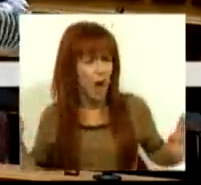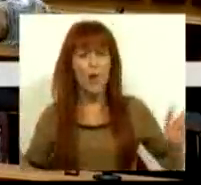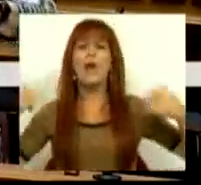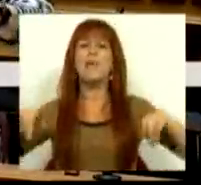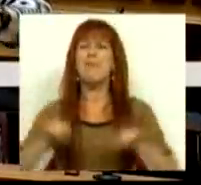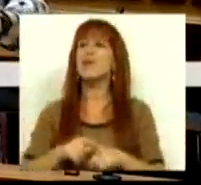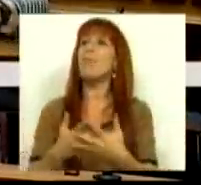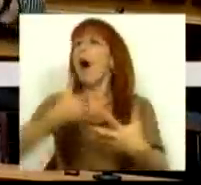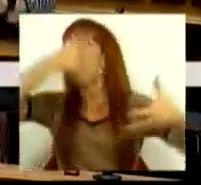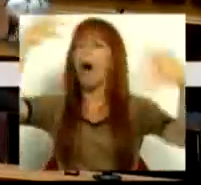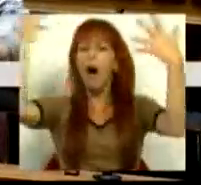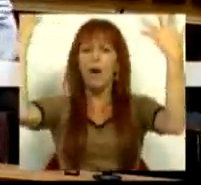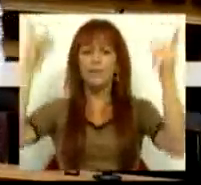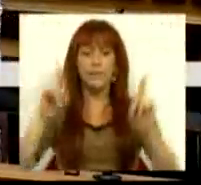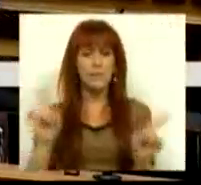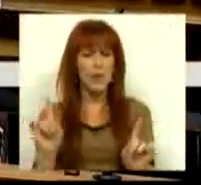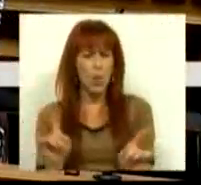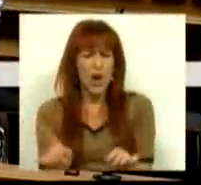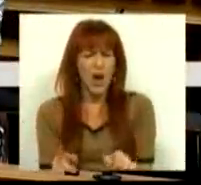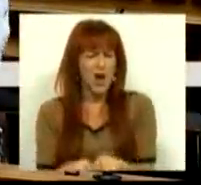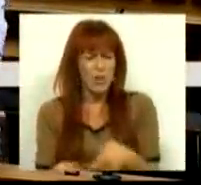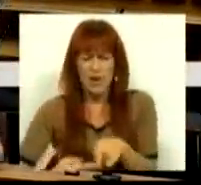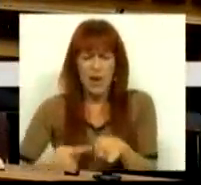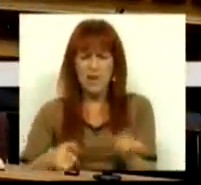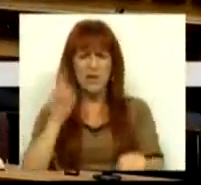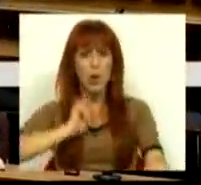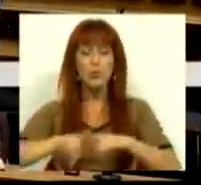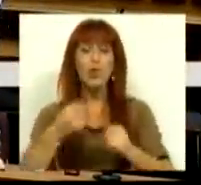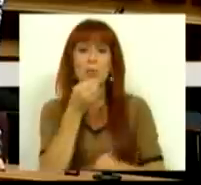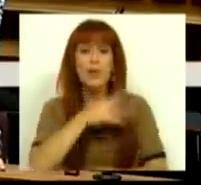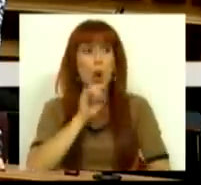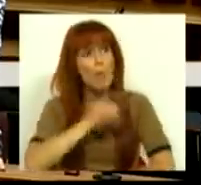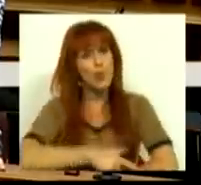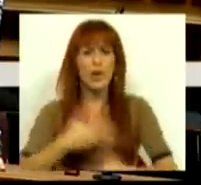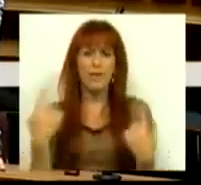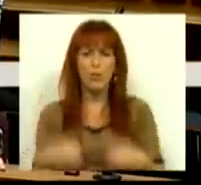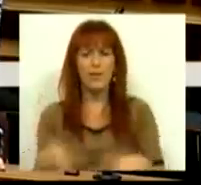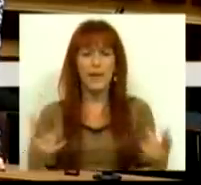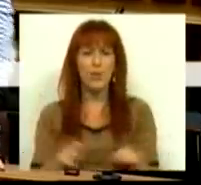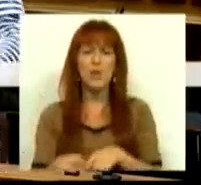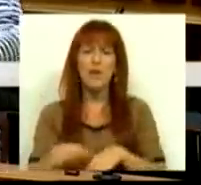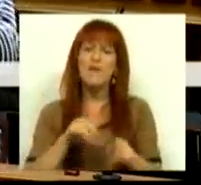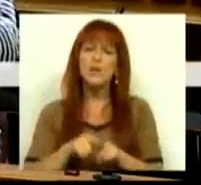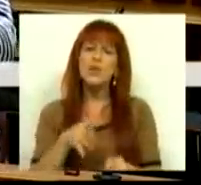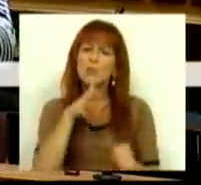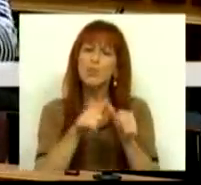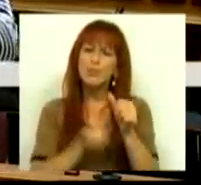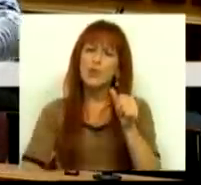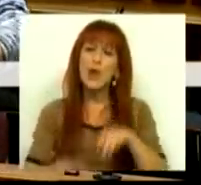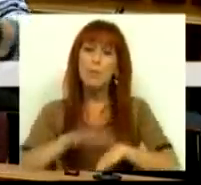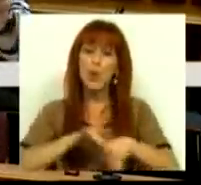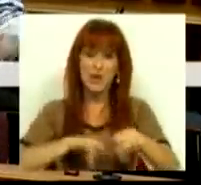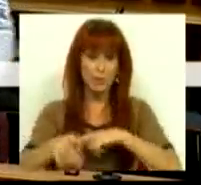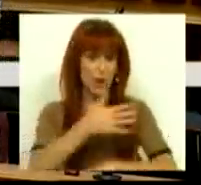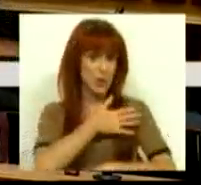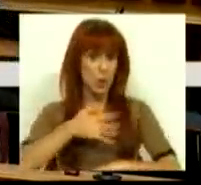também não o empolamos. Mas não é isso que verdadeiramente interessa. A Sra. Deputada perdeu uma grande oportunidade de fazer uma intervenção sobre políticas